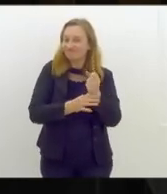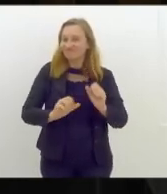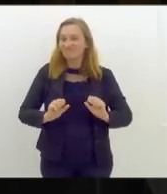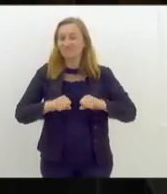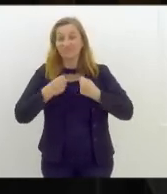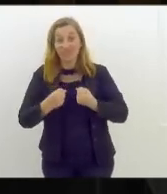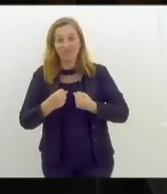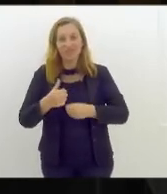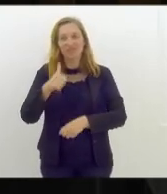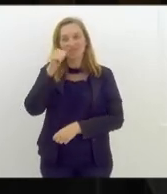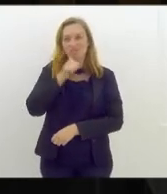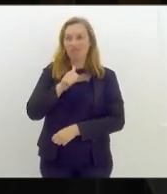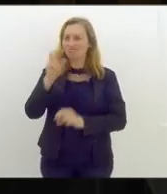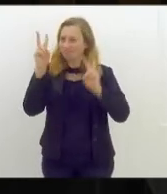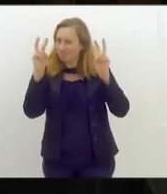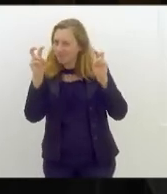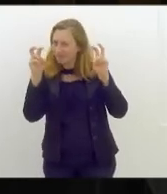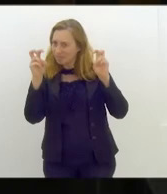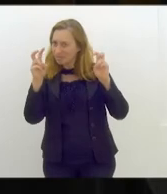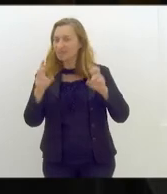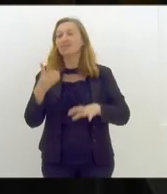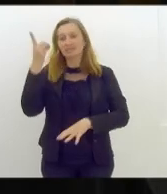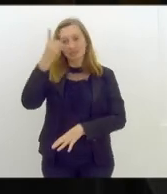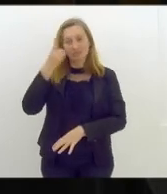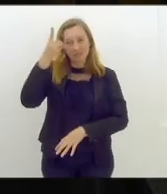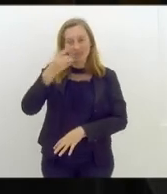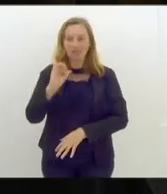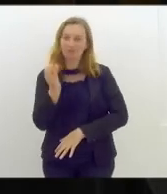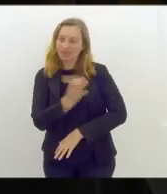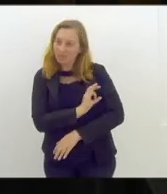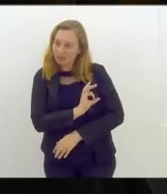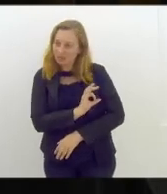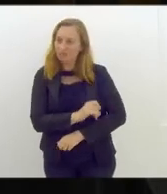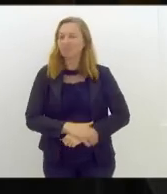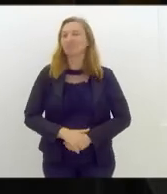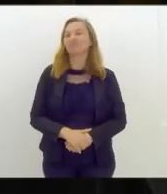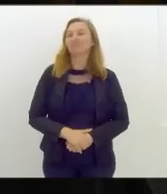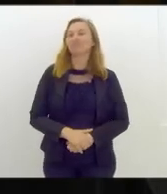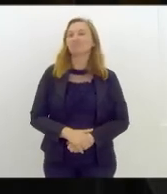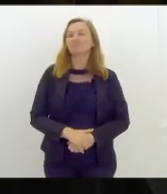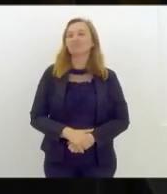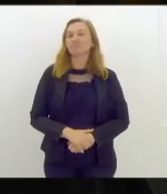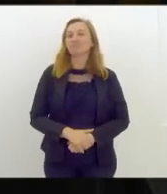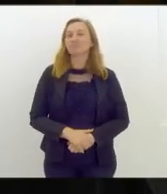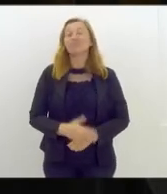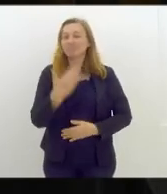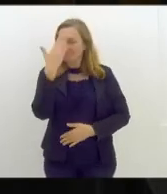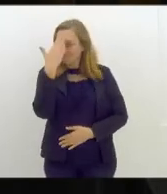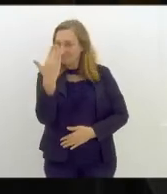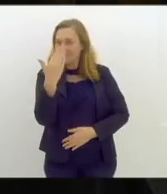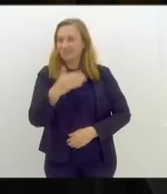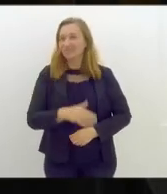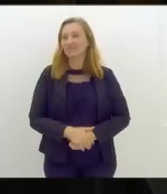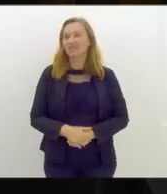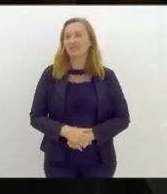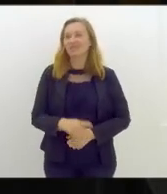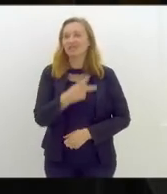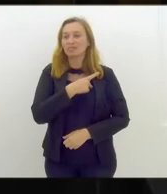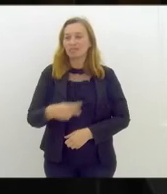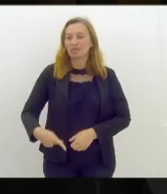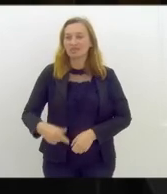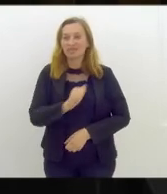mulheres. São temas da deputada Marta Rocha. Tenho que agradecer ao presidente